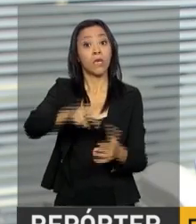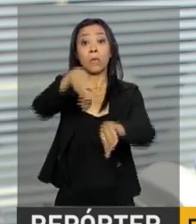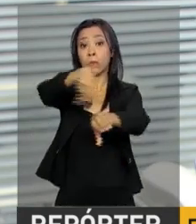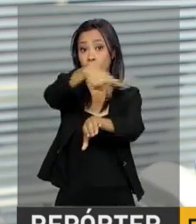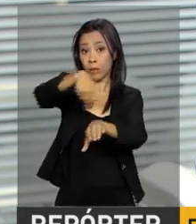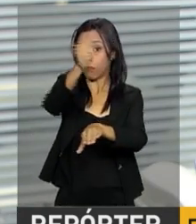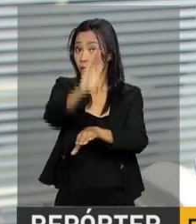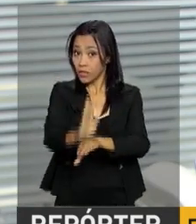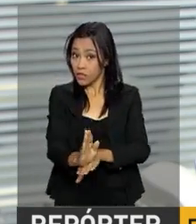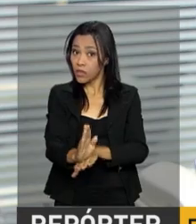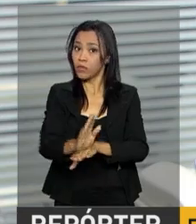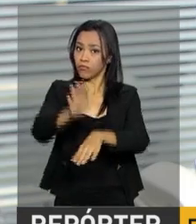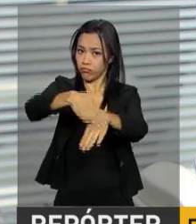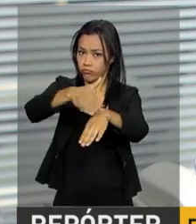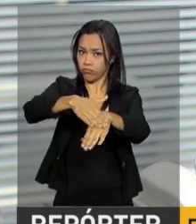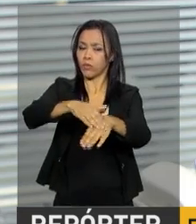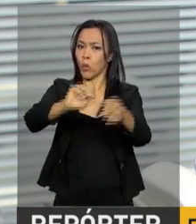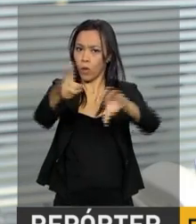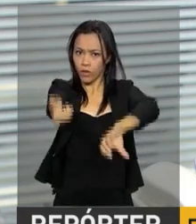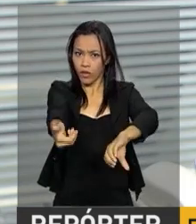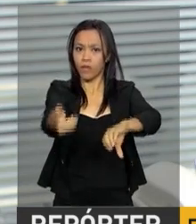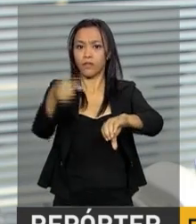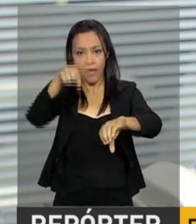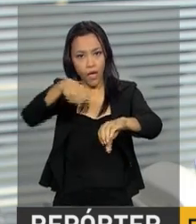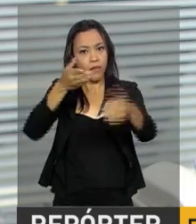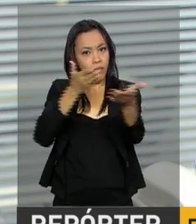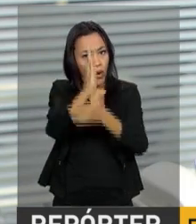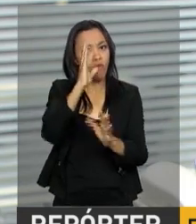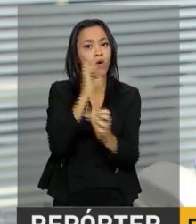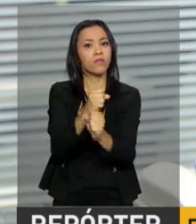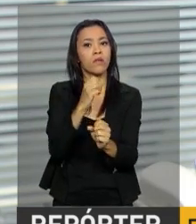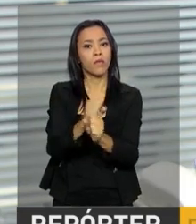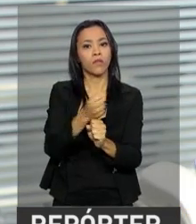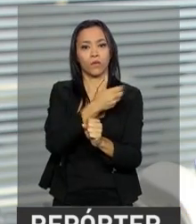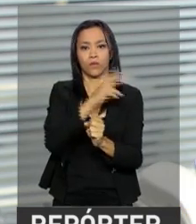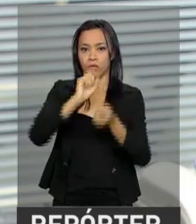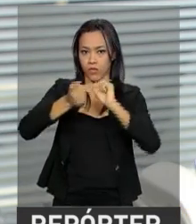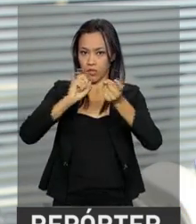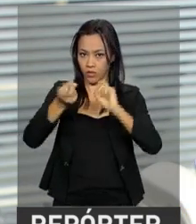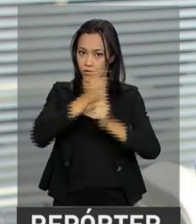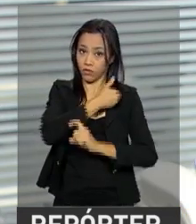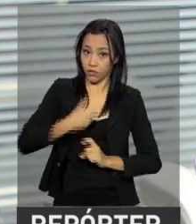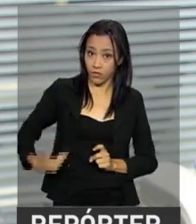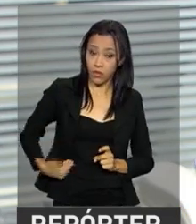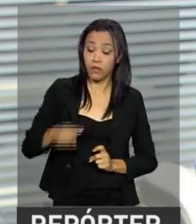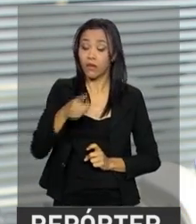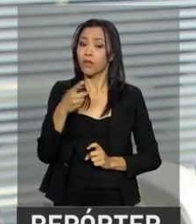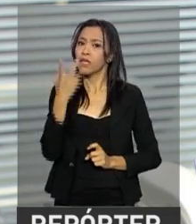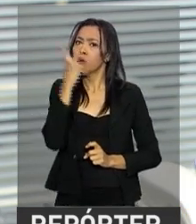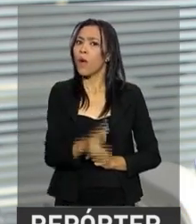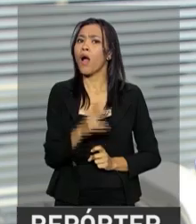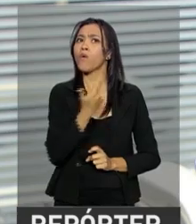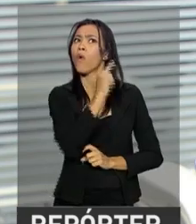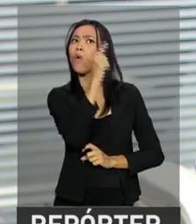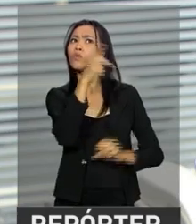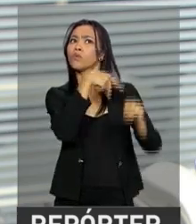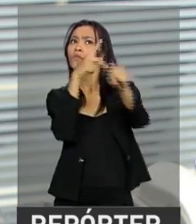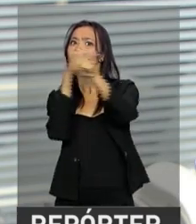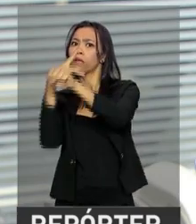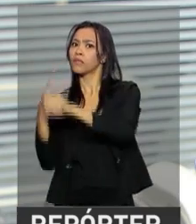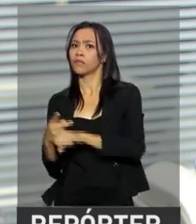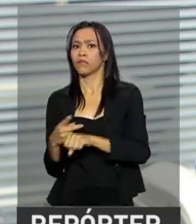através do próprio Congresso, que é quem aprova o orçamento, trabalhe o processo orçamentário como outros países, fazendo